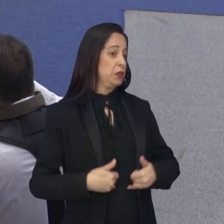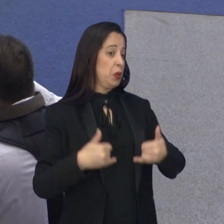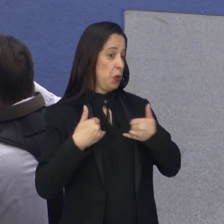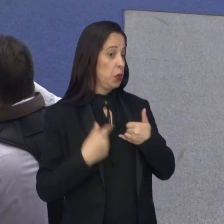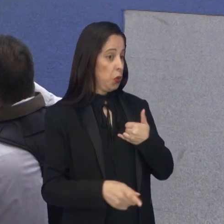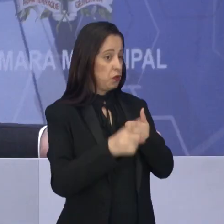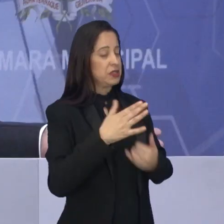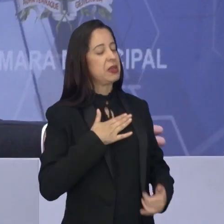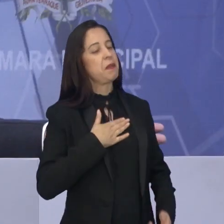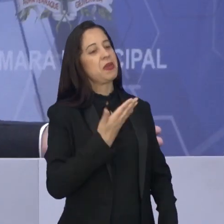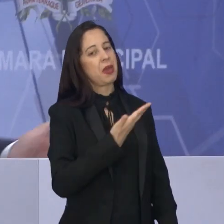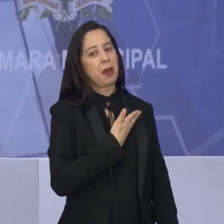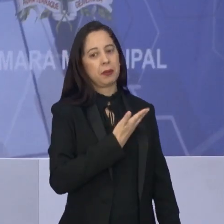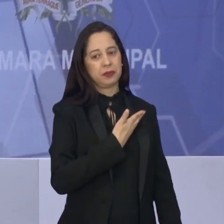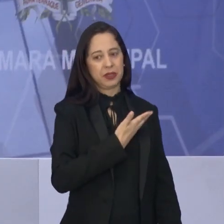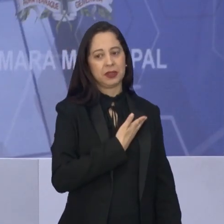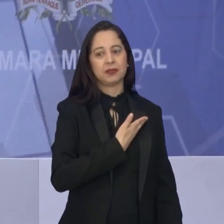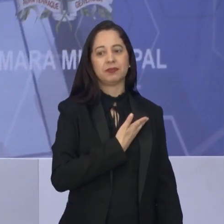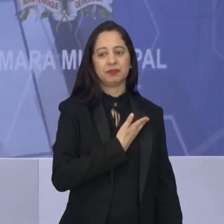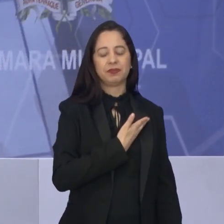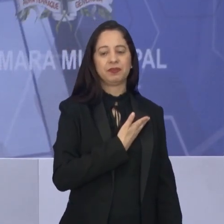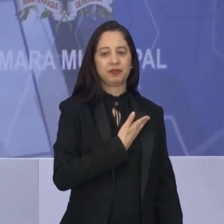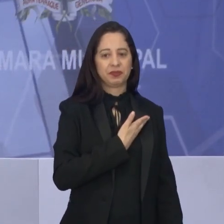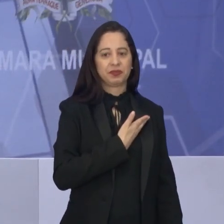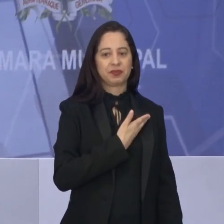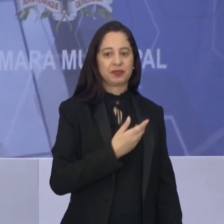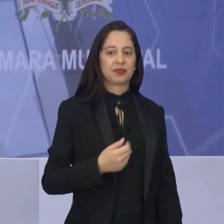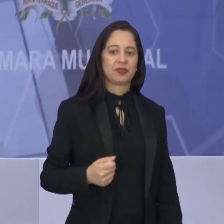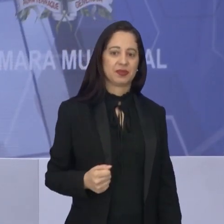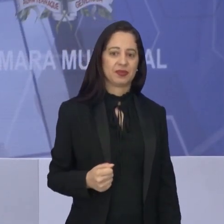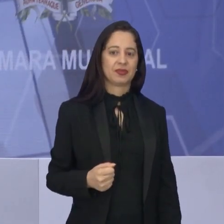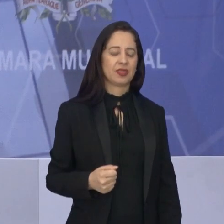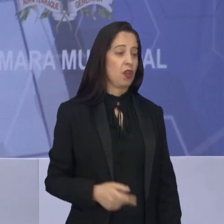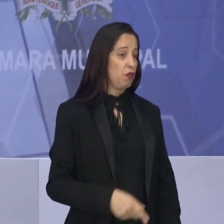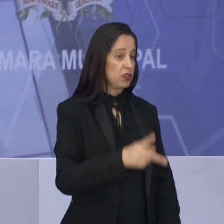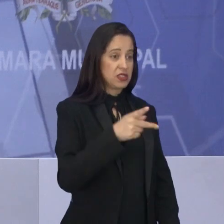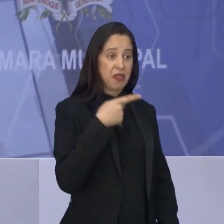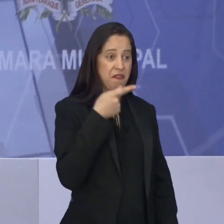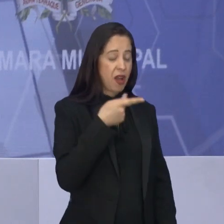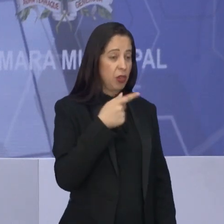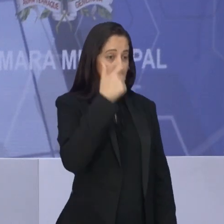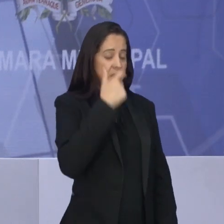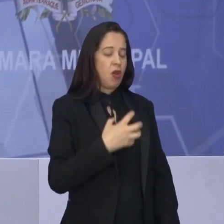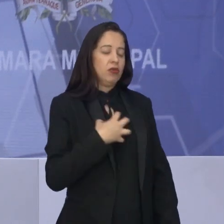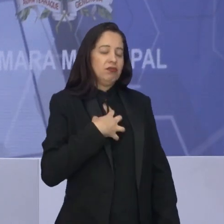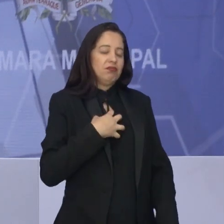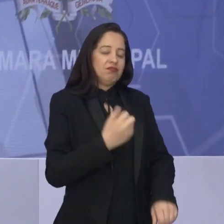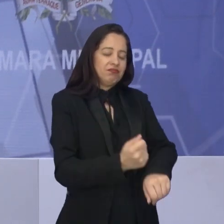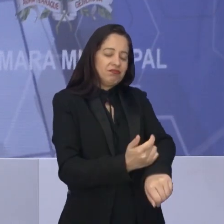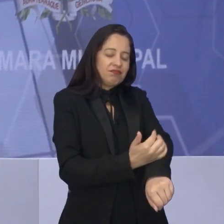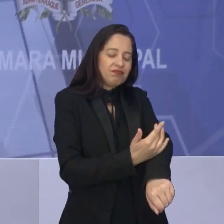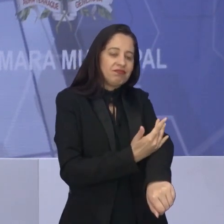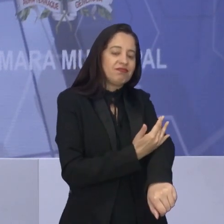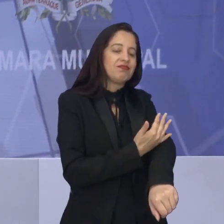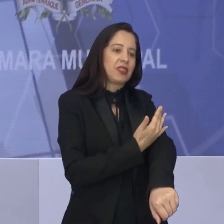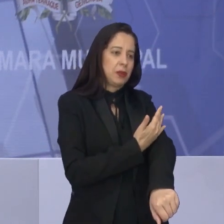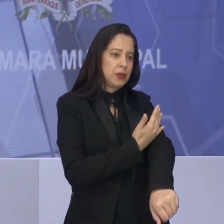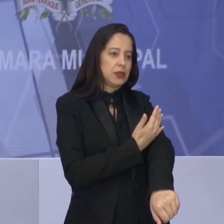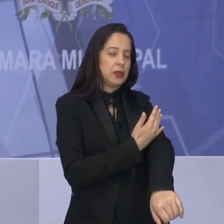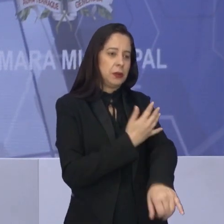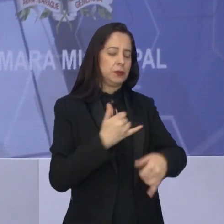de perceber que o reconhecimento foi recíproco. O que você falou me emocionou muito e eu tenho